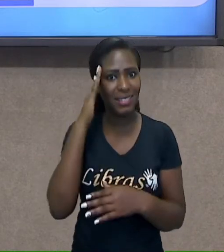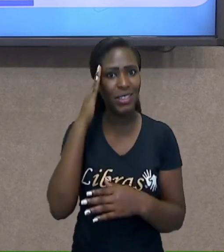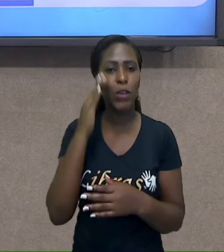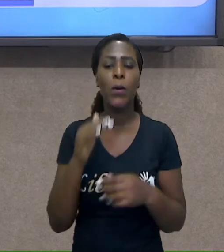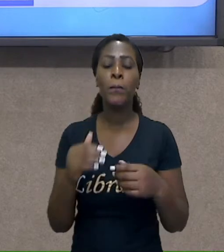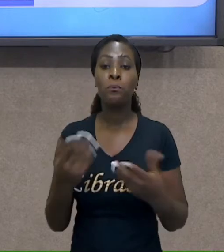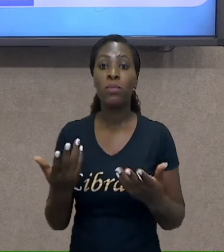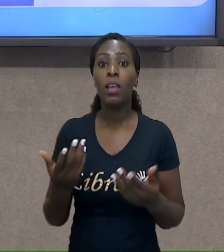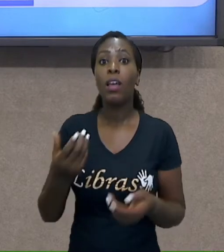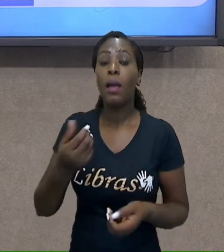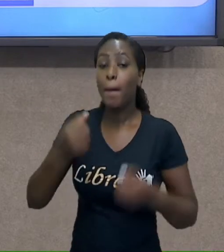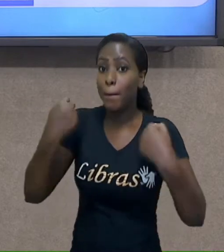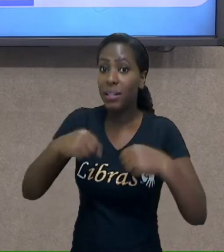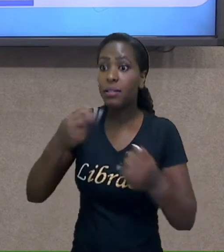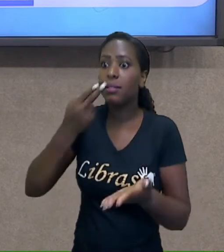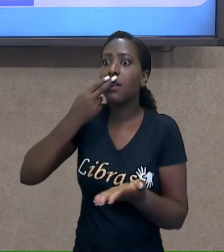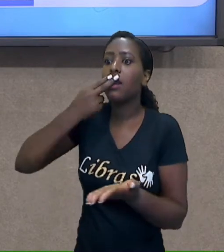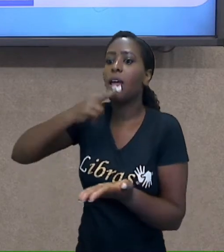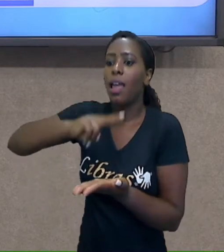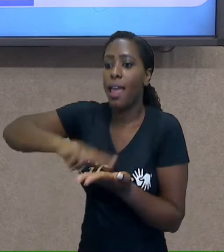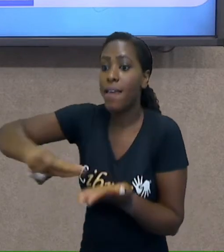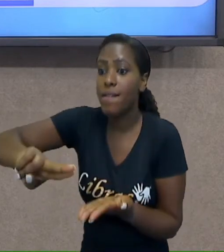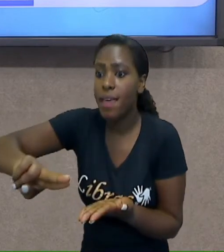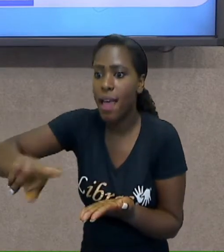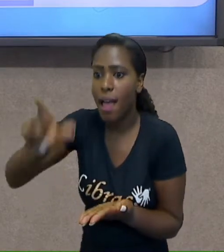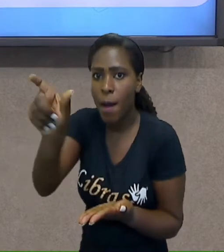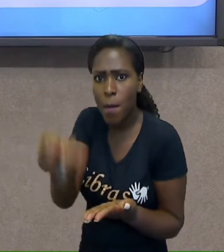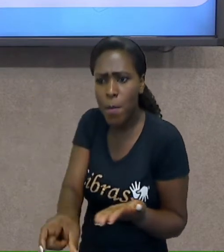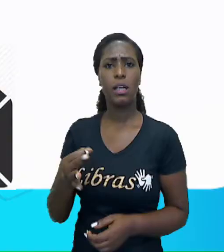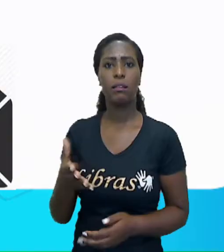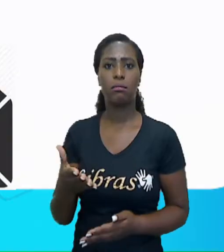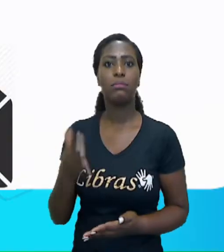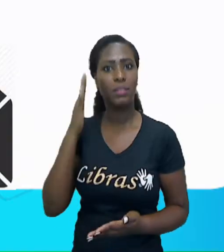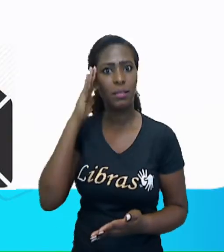ter o poder de resolver essa situação.